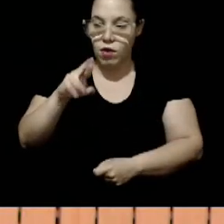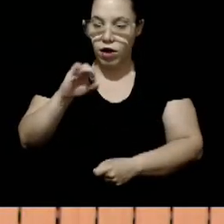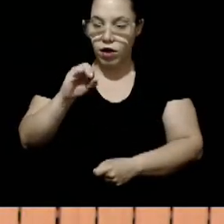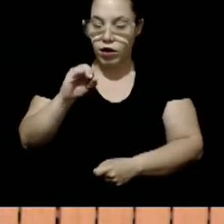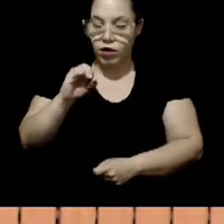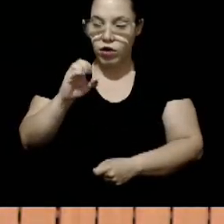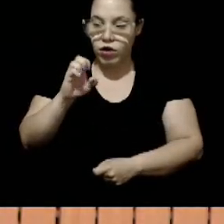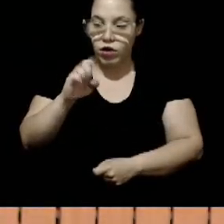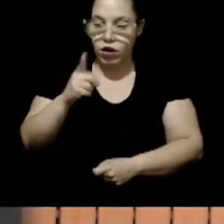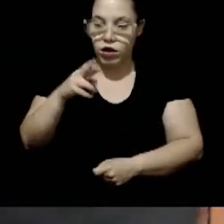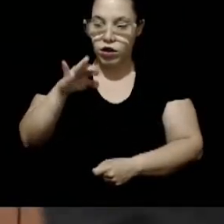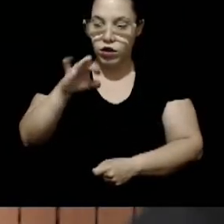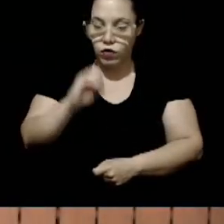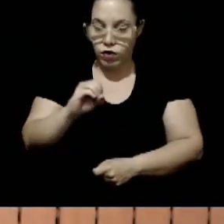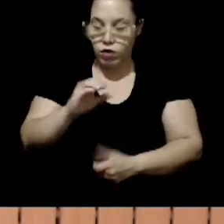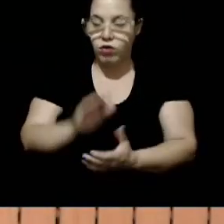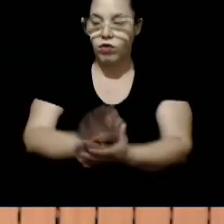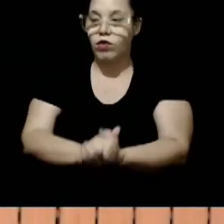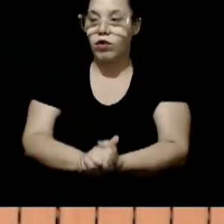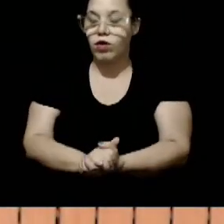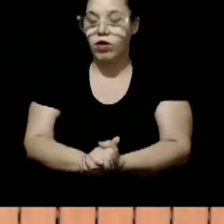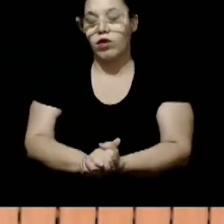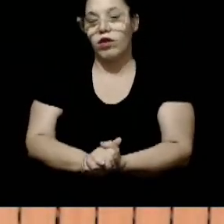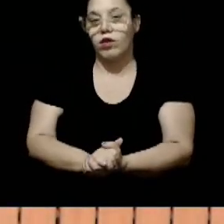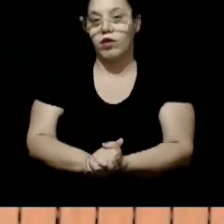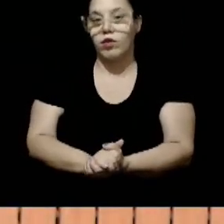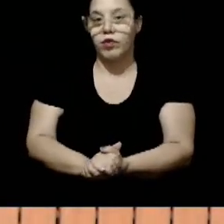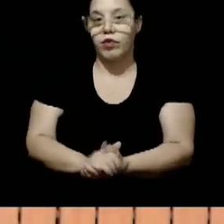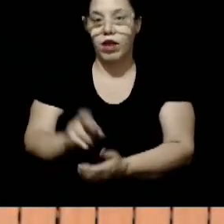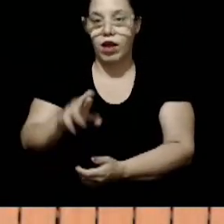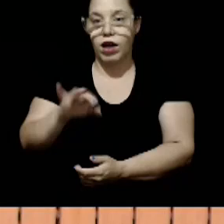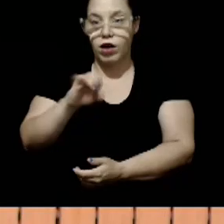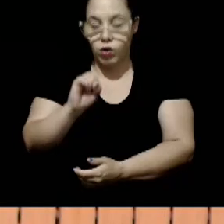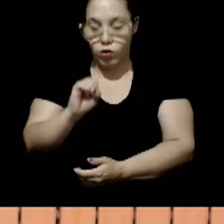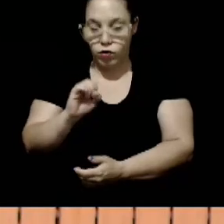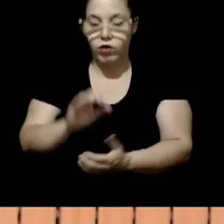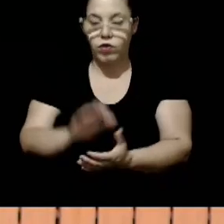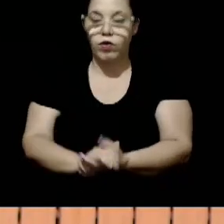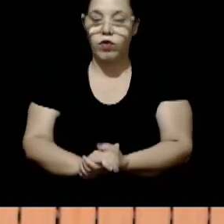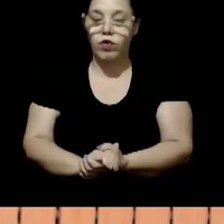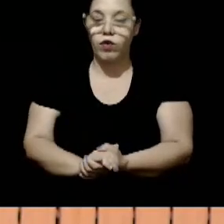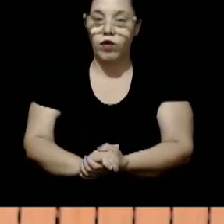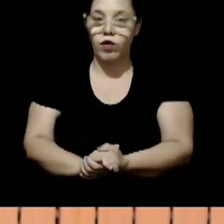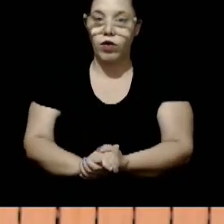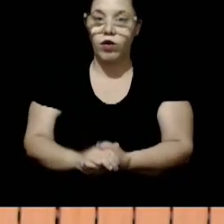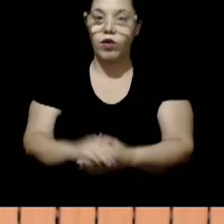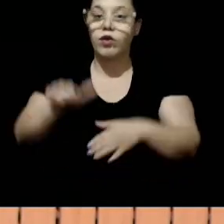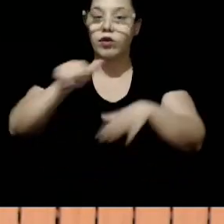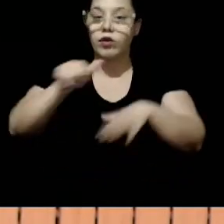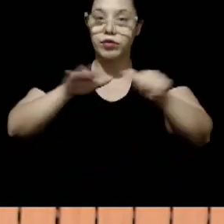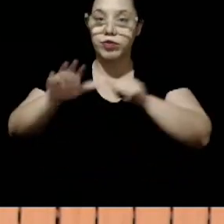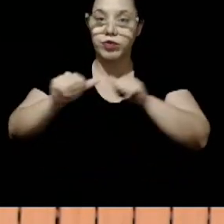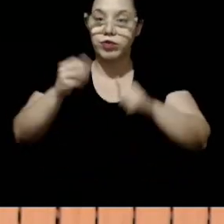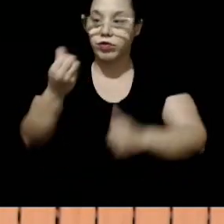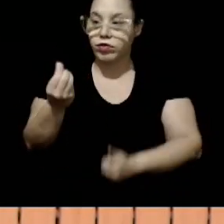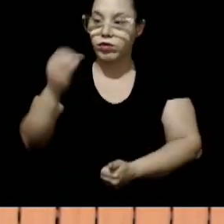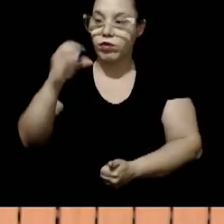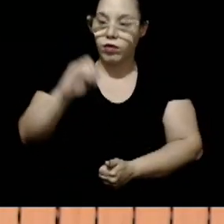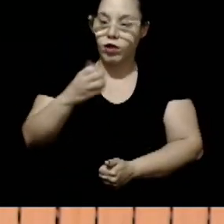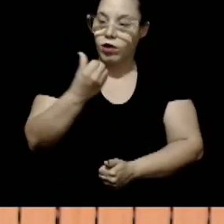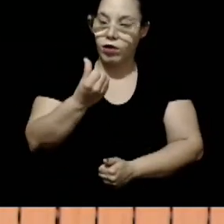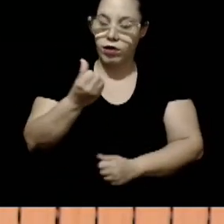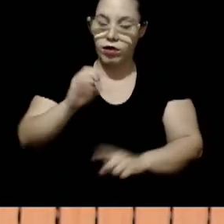Fantinato e a nilden Carlos Alves Cardoso fica convocada a 101ª reunião